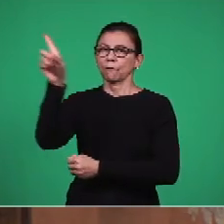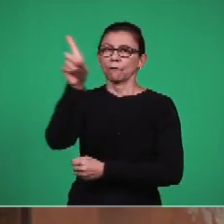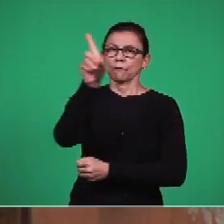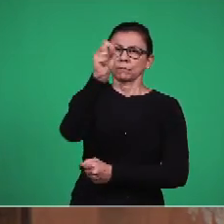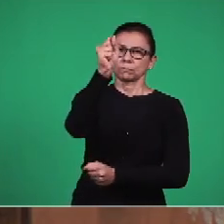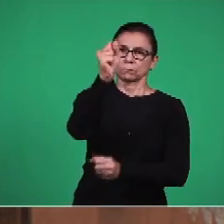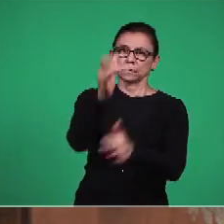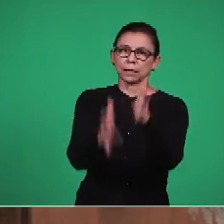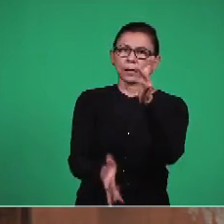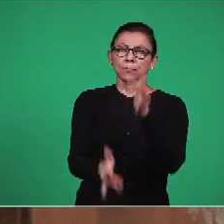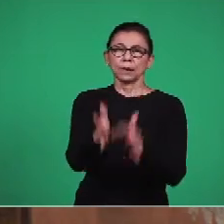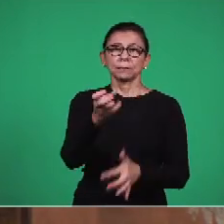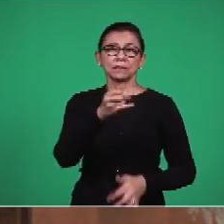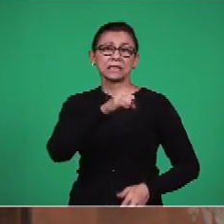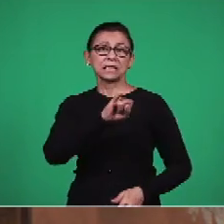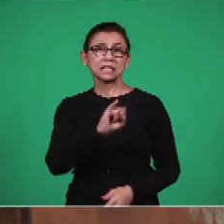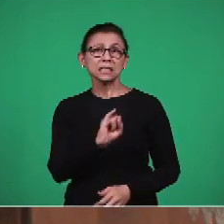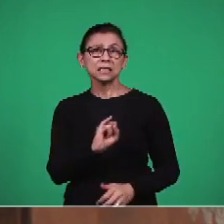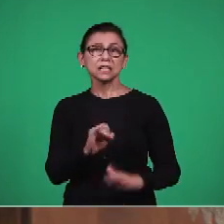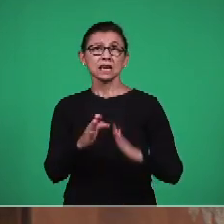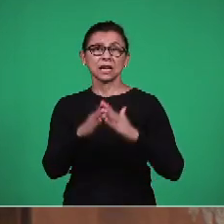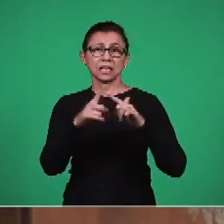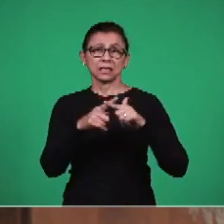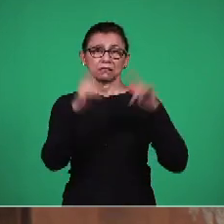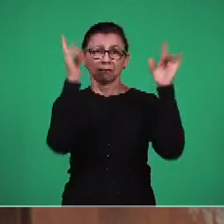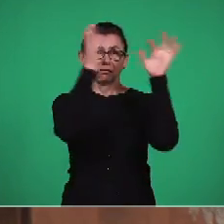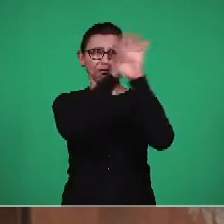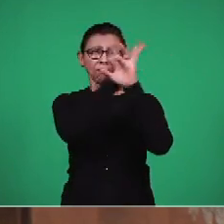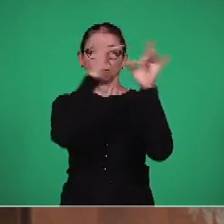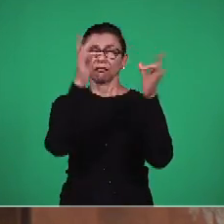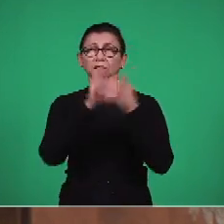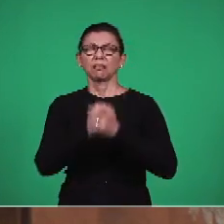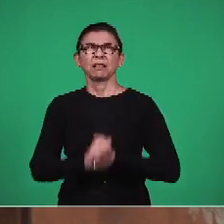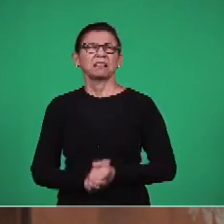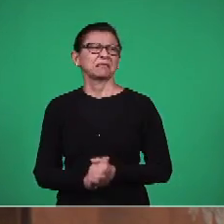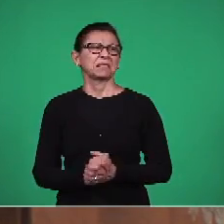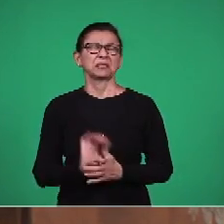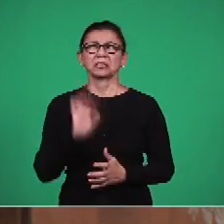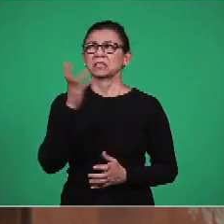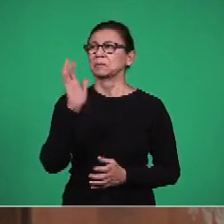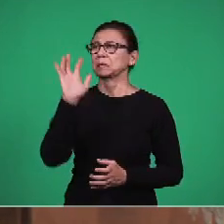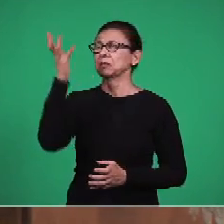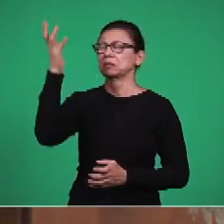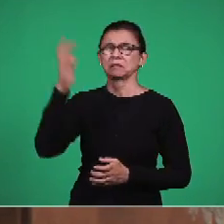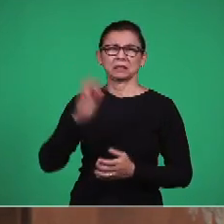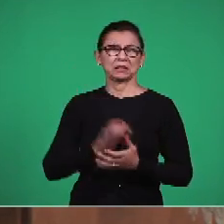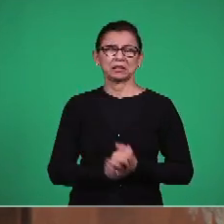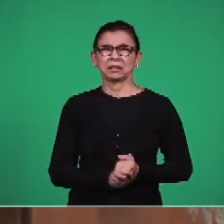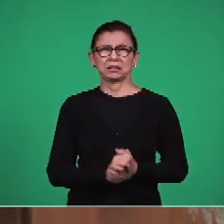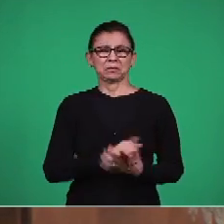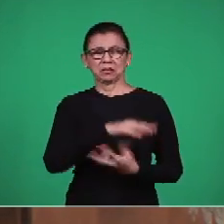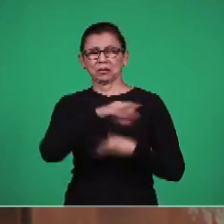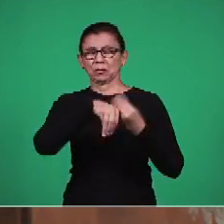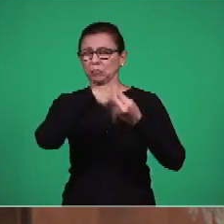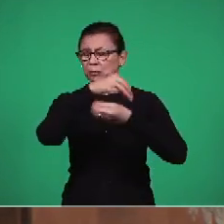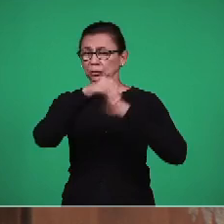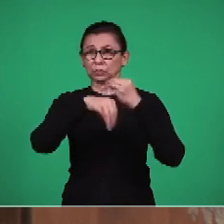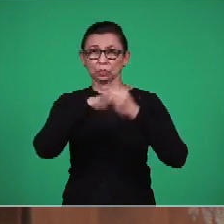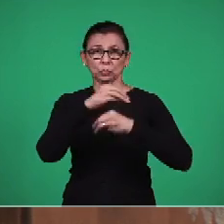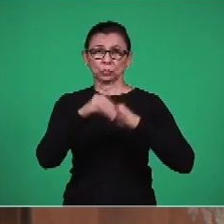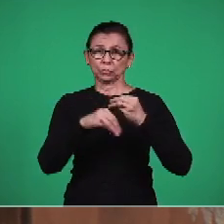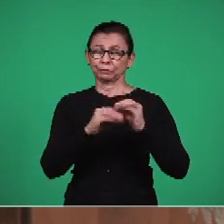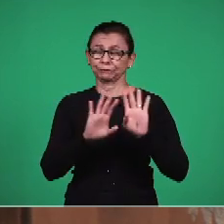discernir as trombetas nunca. Ela vai falar que a trombeta toca daqui não sei quanto, que é depois do 7º selo, porque é só bobagem. Tá